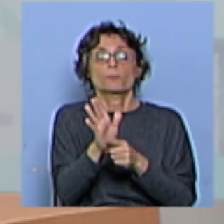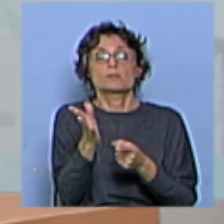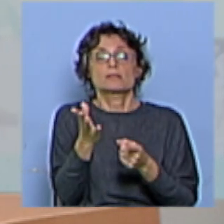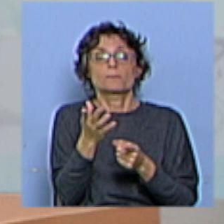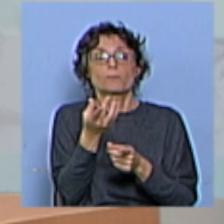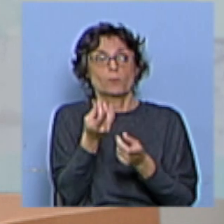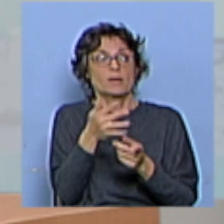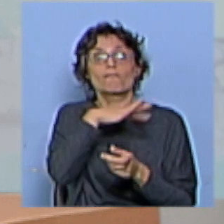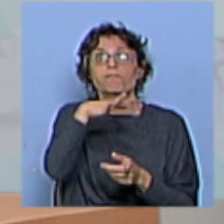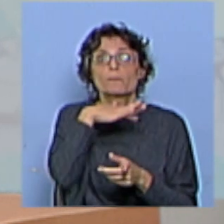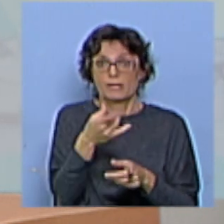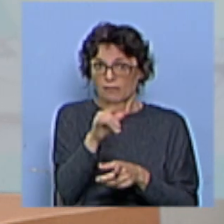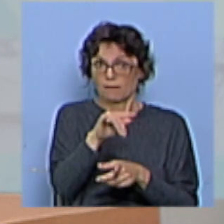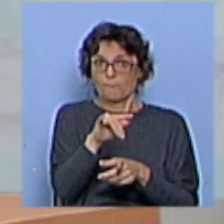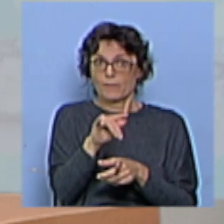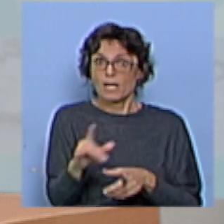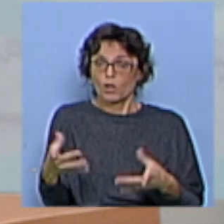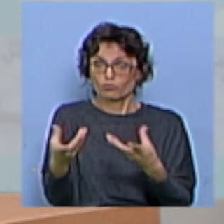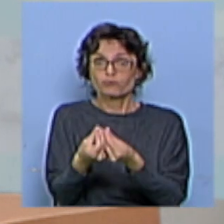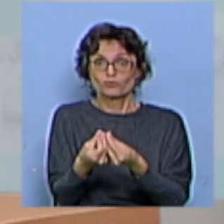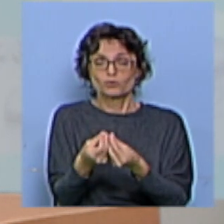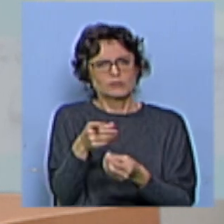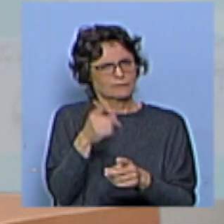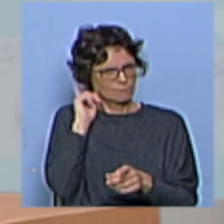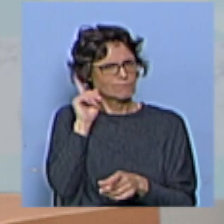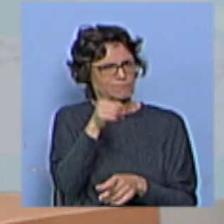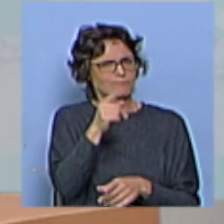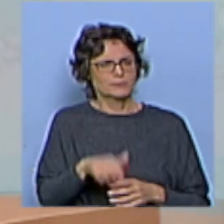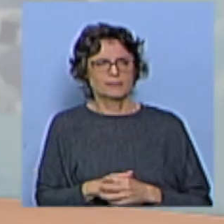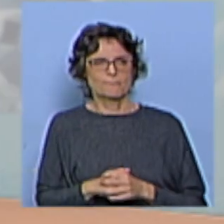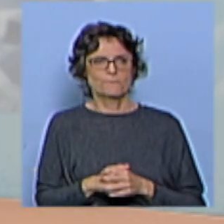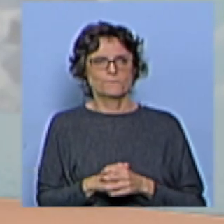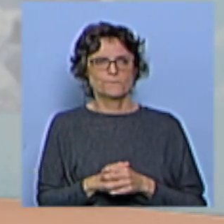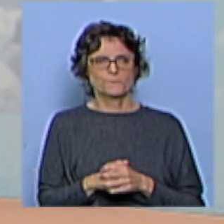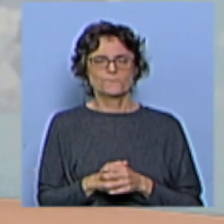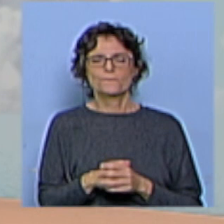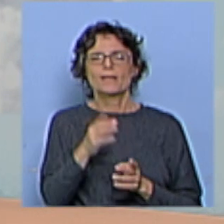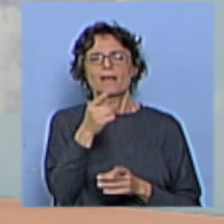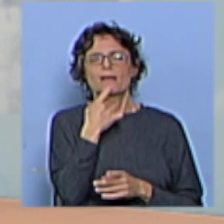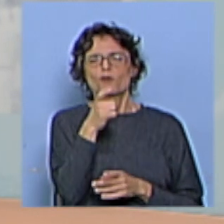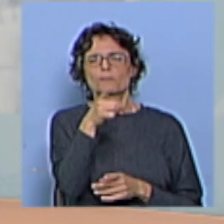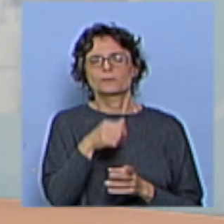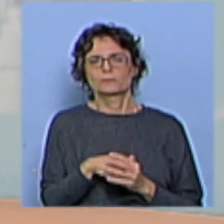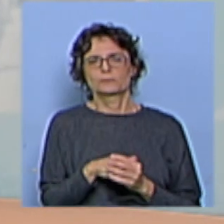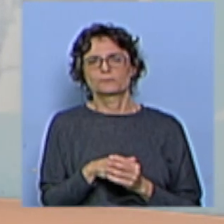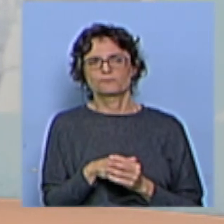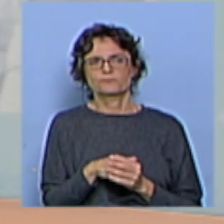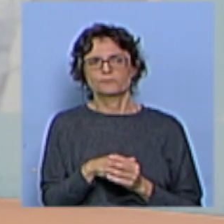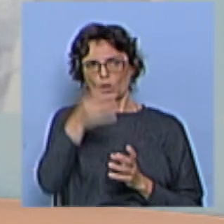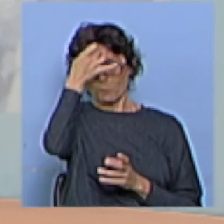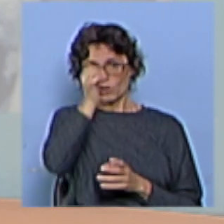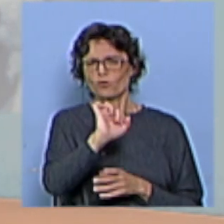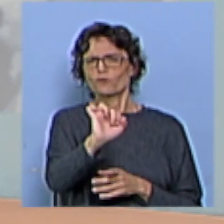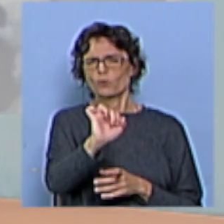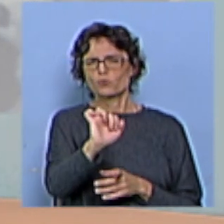particularmente, são muito importantes também. E vai percebendo nos portugueses um interesse maior